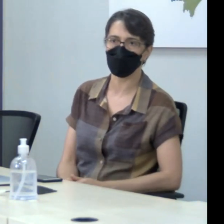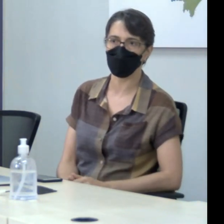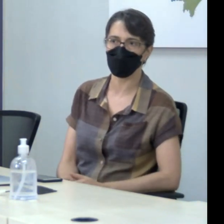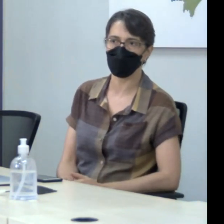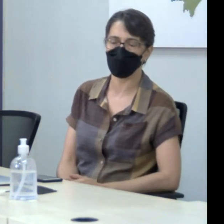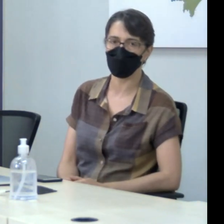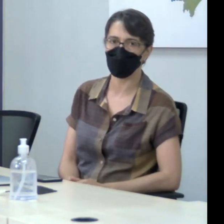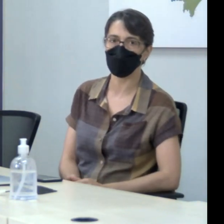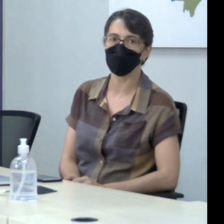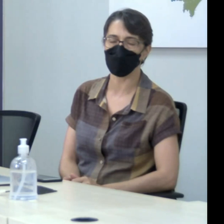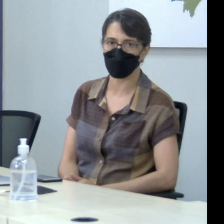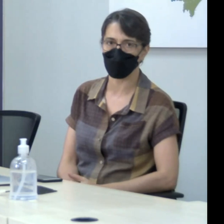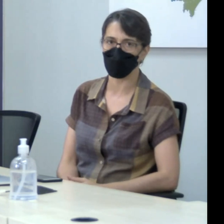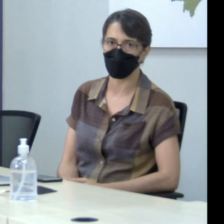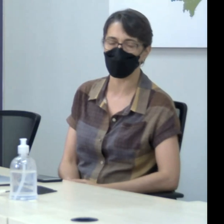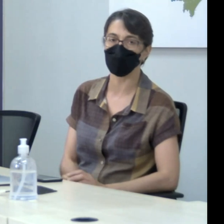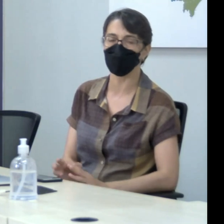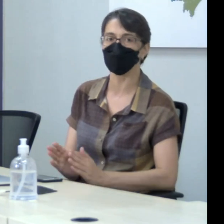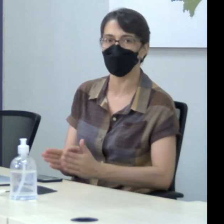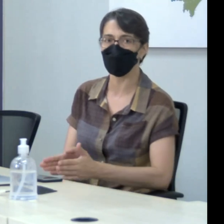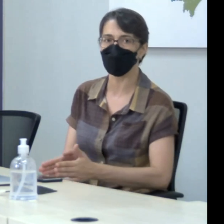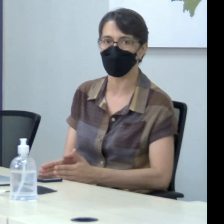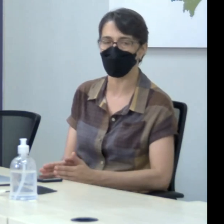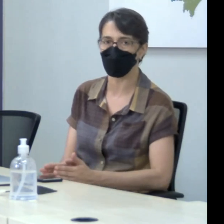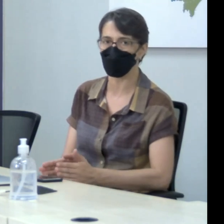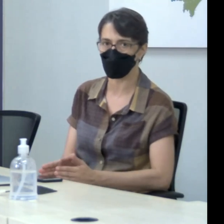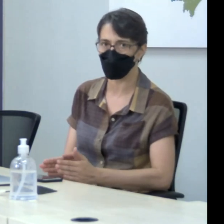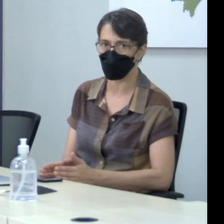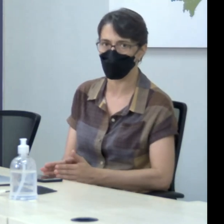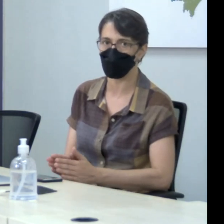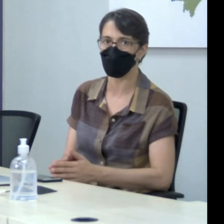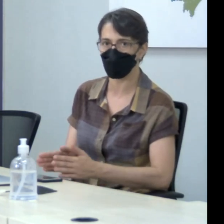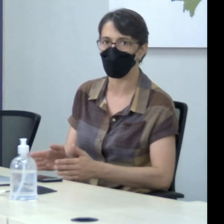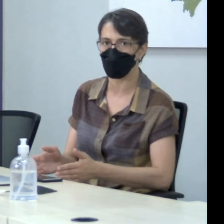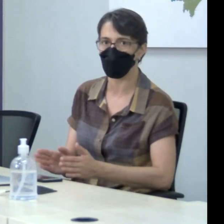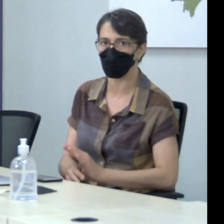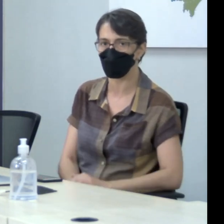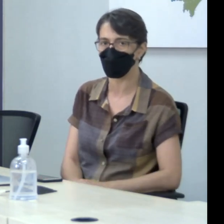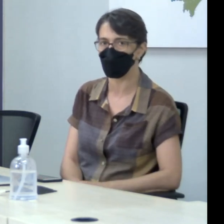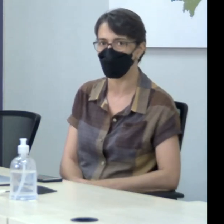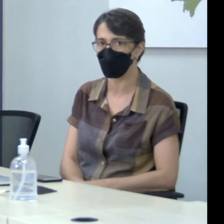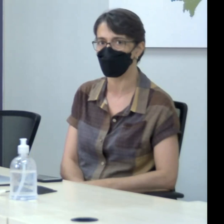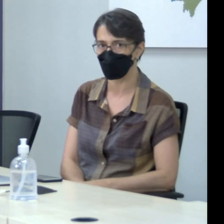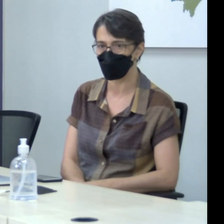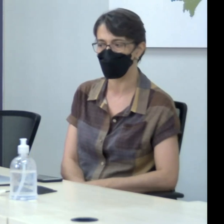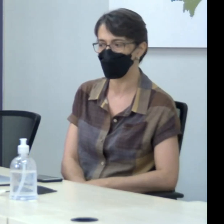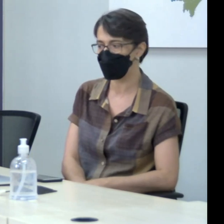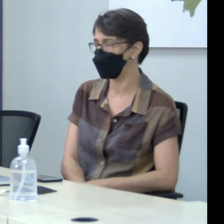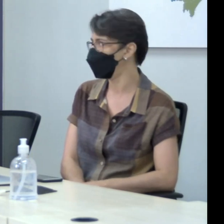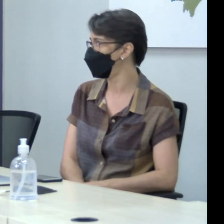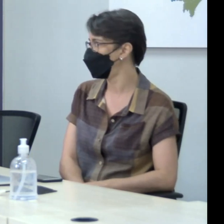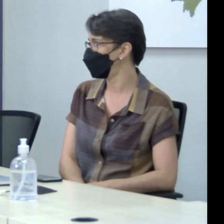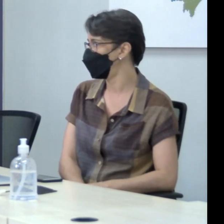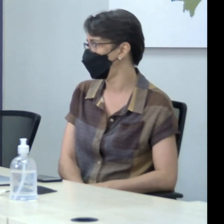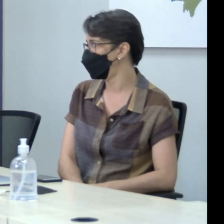que autorizam a abertura de Diagnóstico e especificamente do HIV nas de qualquer outro diagnóstico